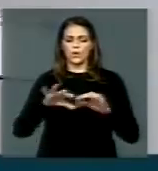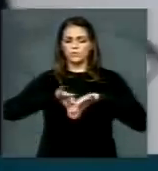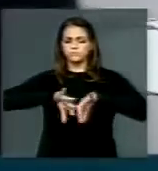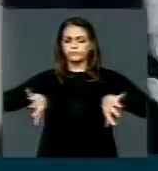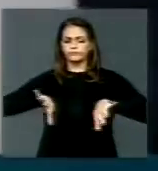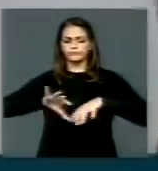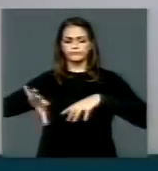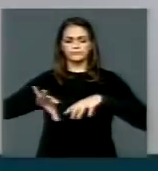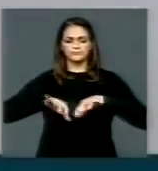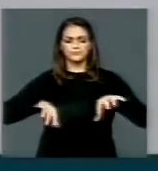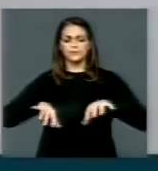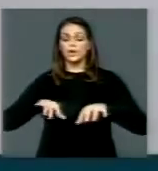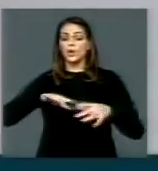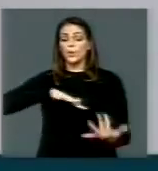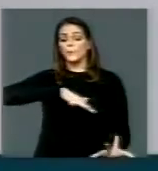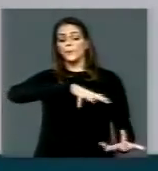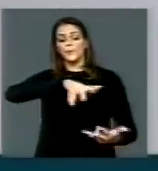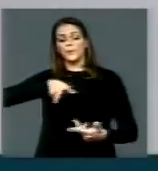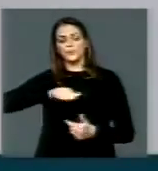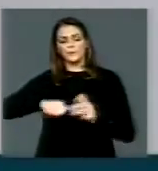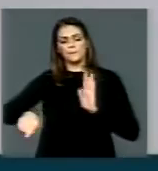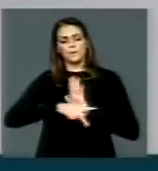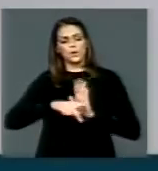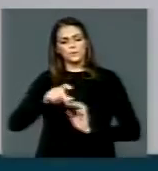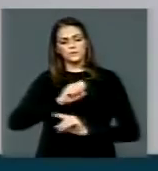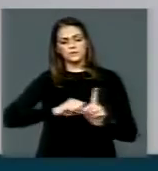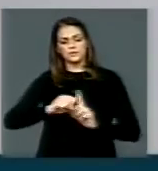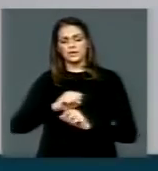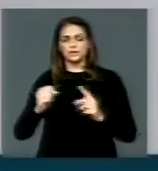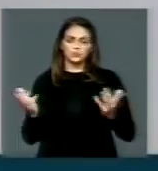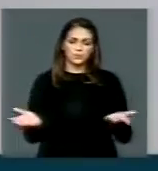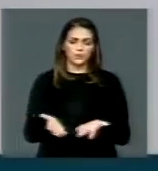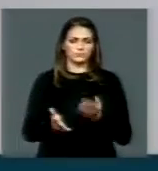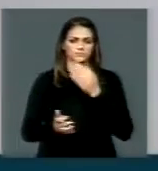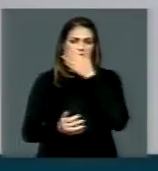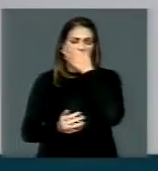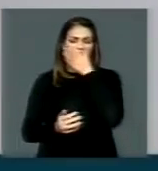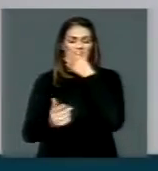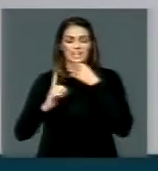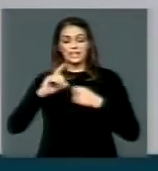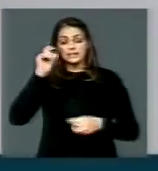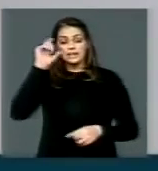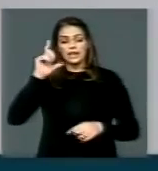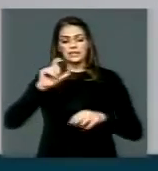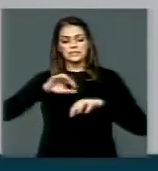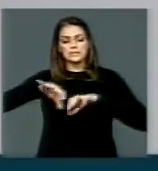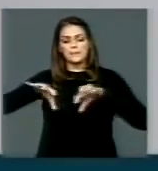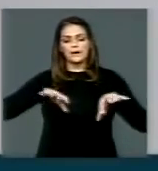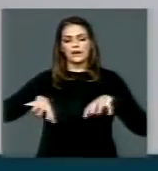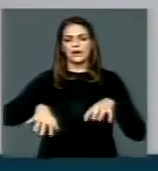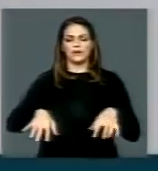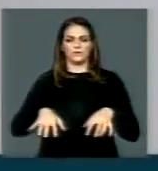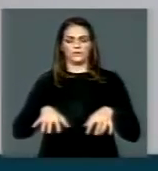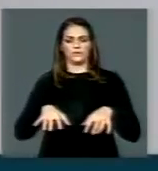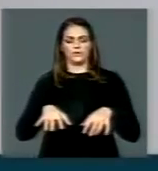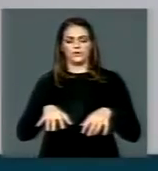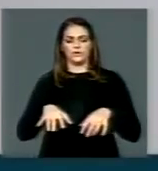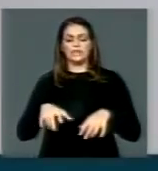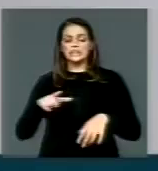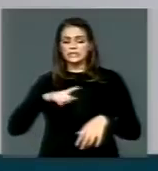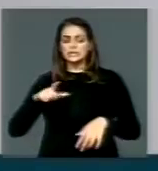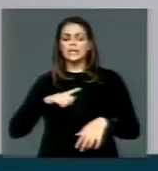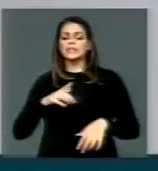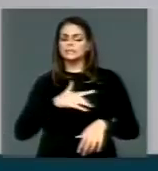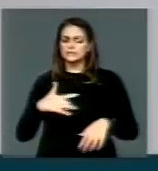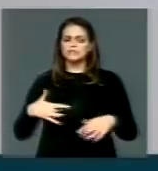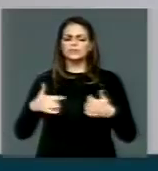político no mundo inteiro. Isso é próprio da sociedade pós-moderna, que tem interesses fragmentados, que tem a anarquia saudável